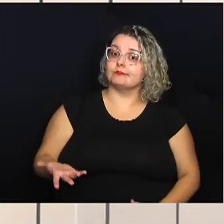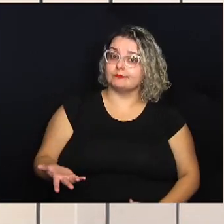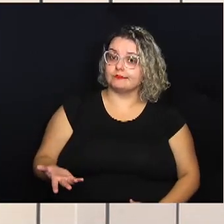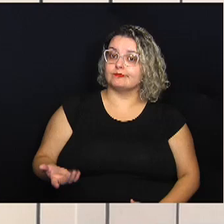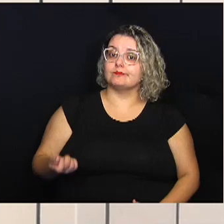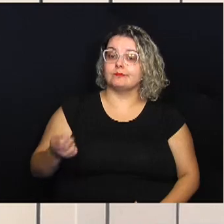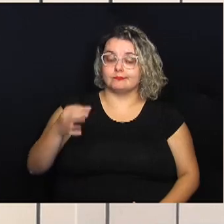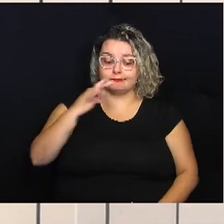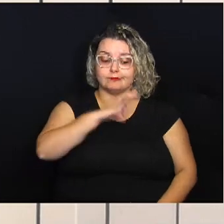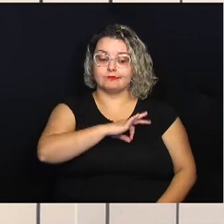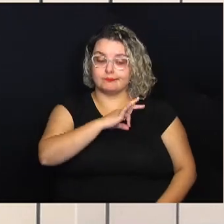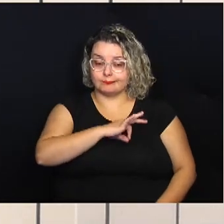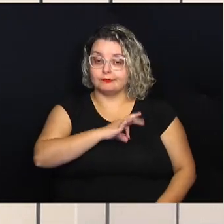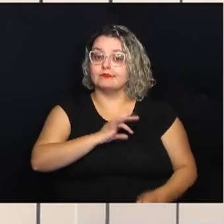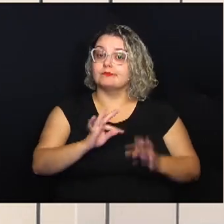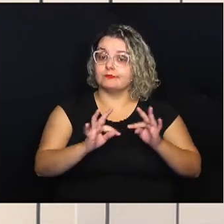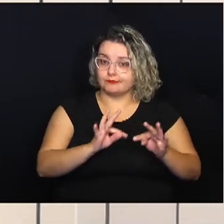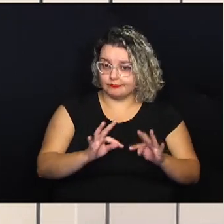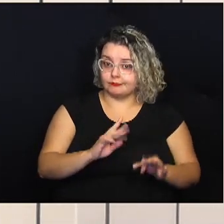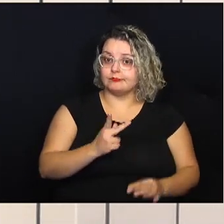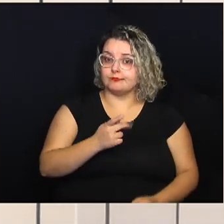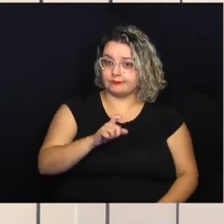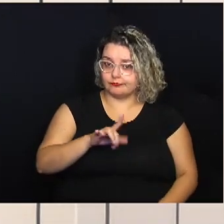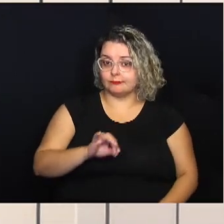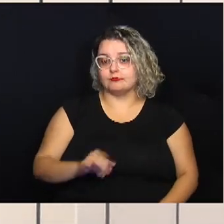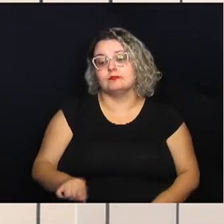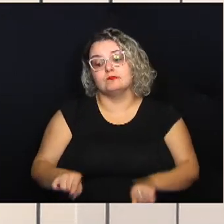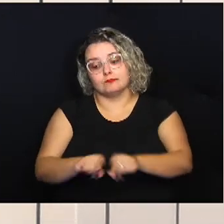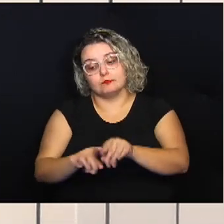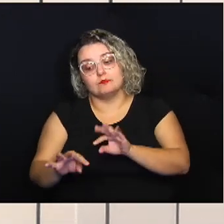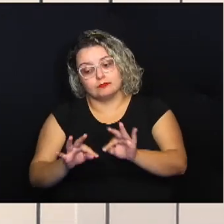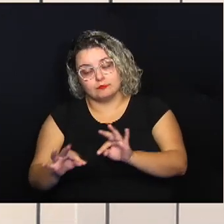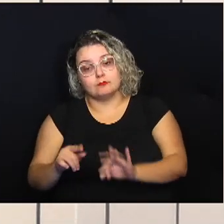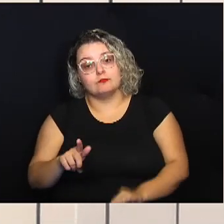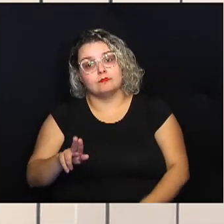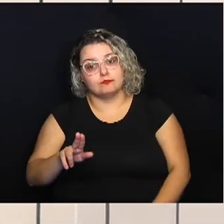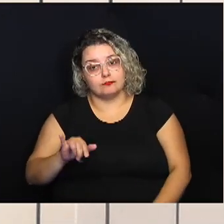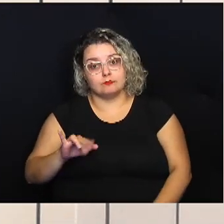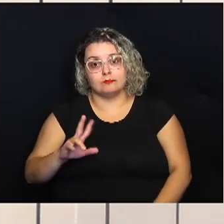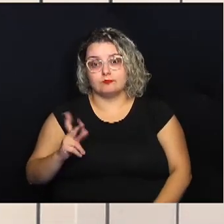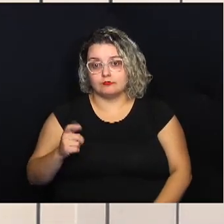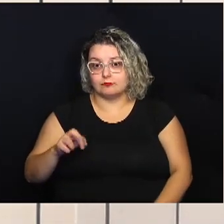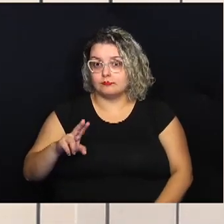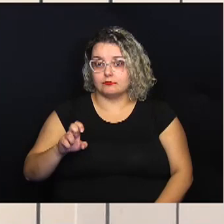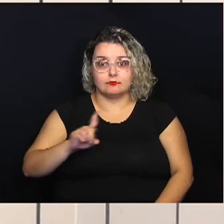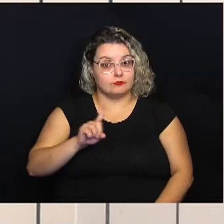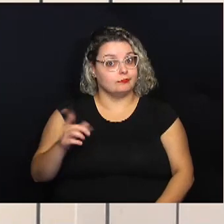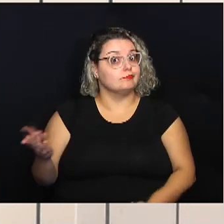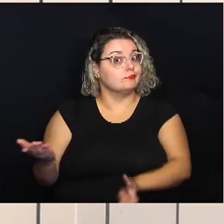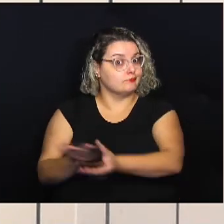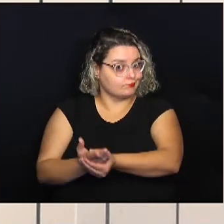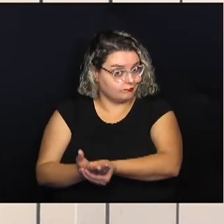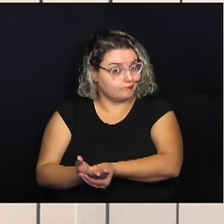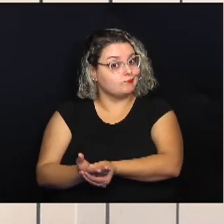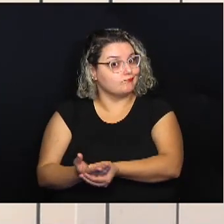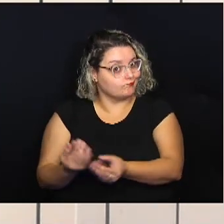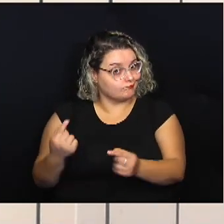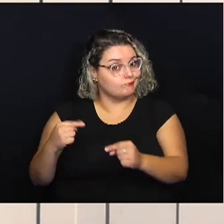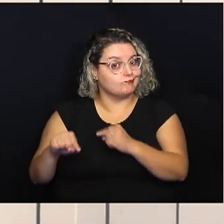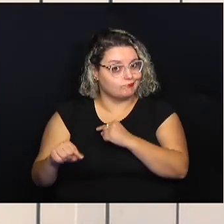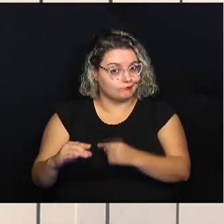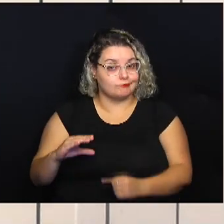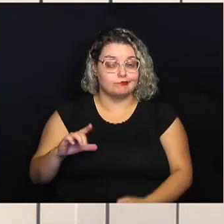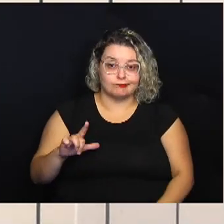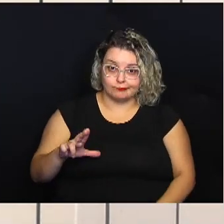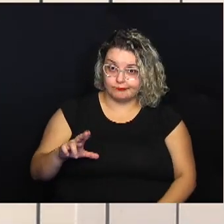financeiras para que o técnico e o auxiliar, o Guilherme dos Anjos, não entrem na justiça contra o clube por conta